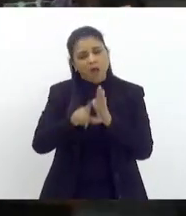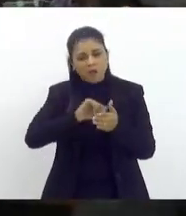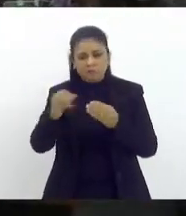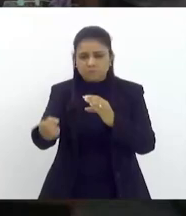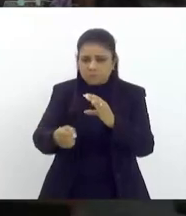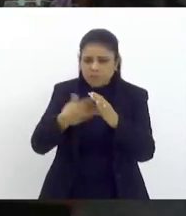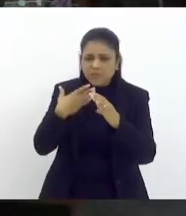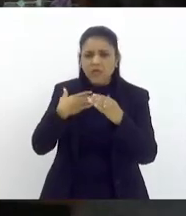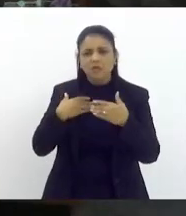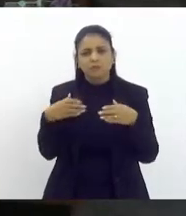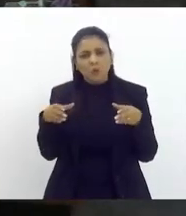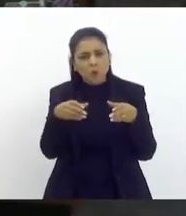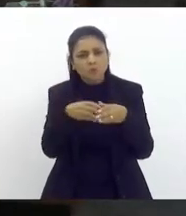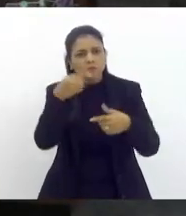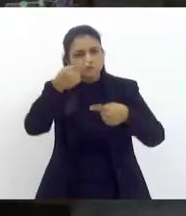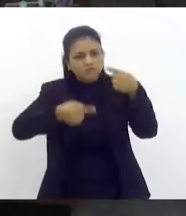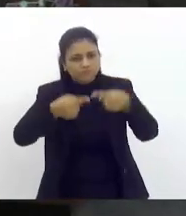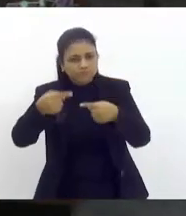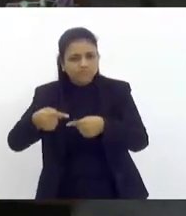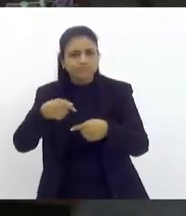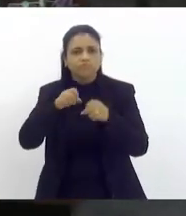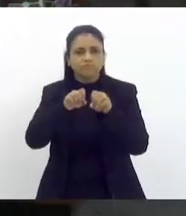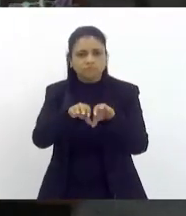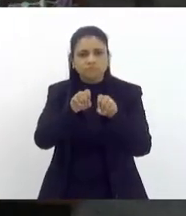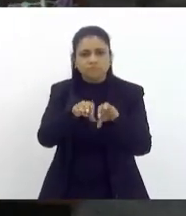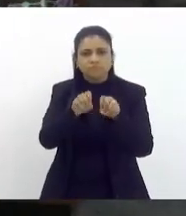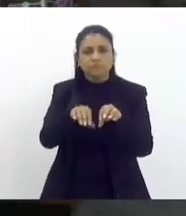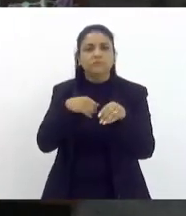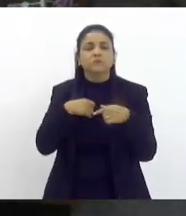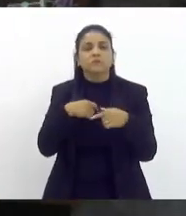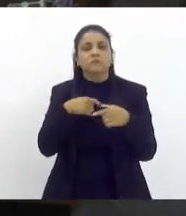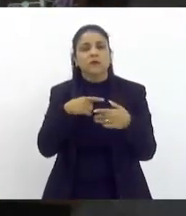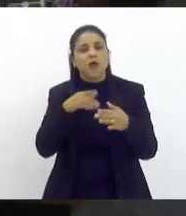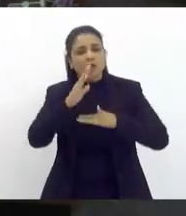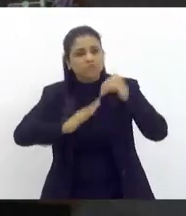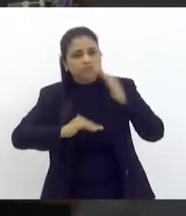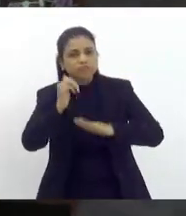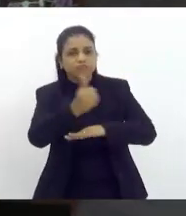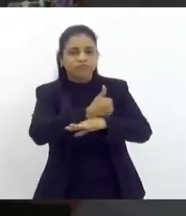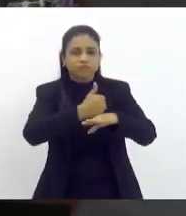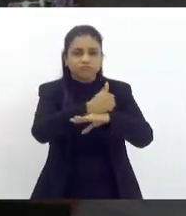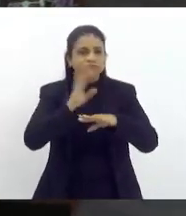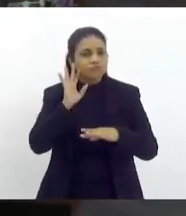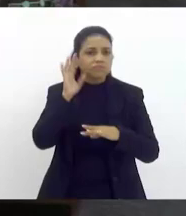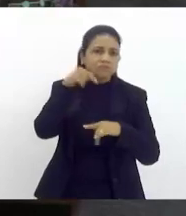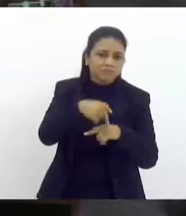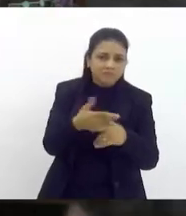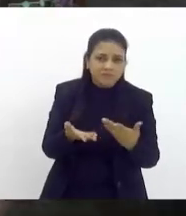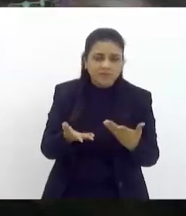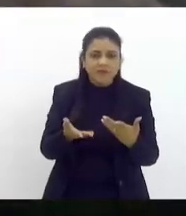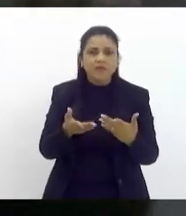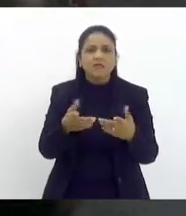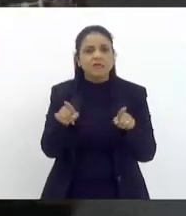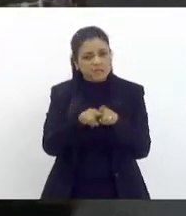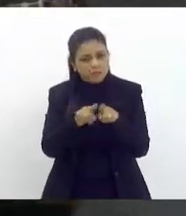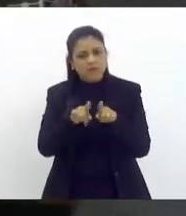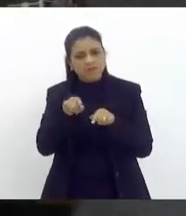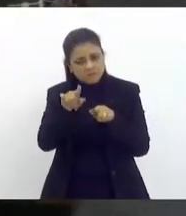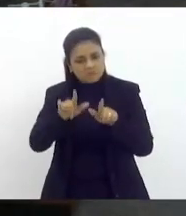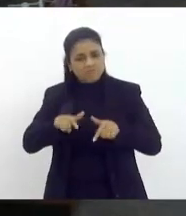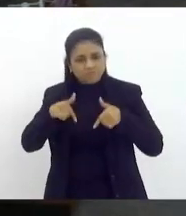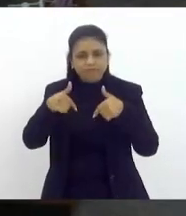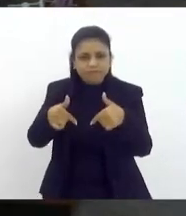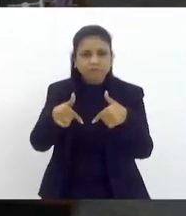comissão de educação se a proposta dele achatava ou não o plano de carro de Carreiro e salários tinha que permitir que vossa excelência que é também um defensor do servidores